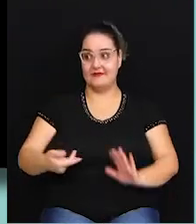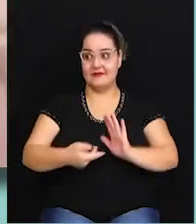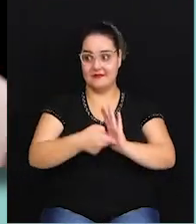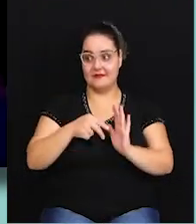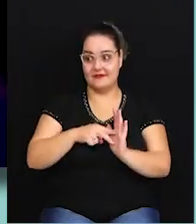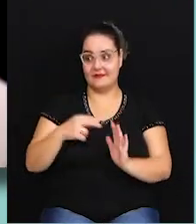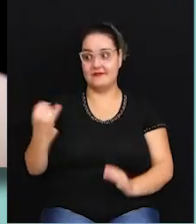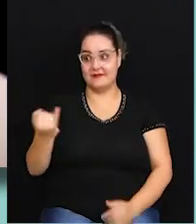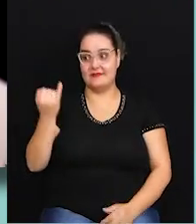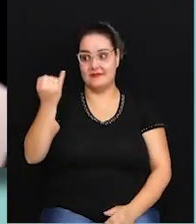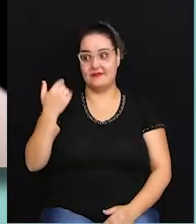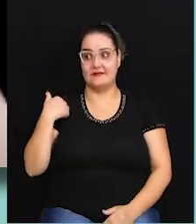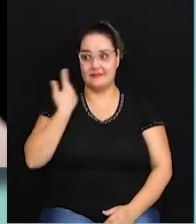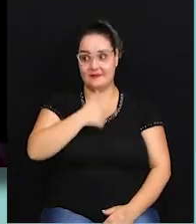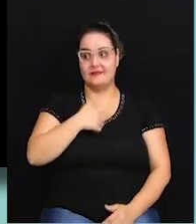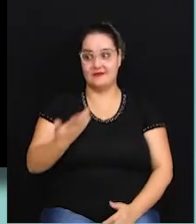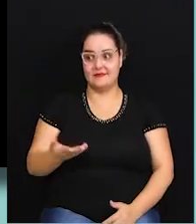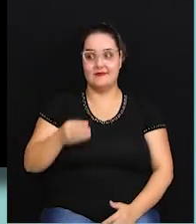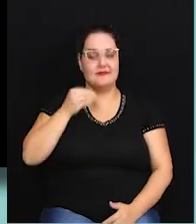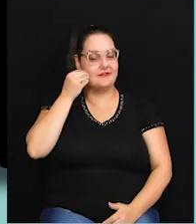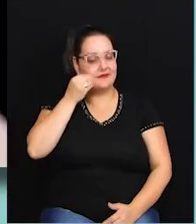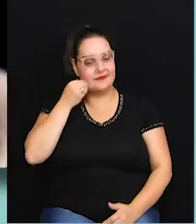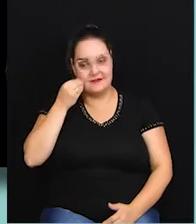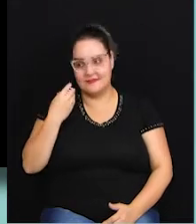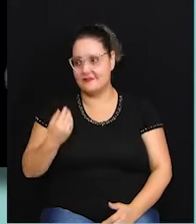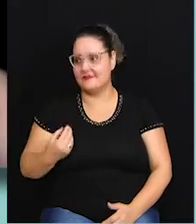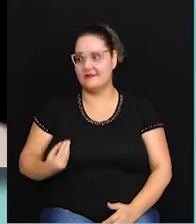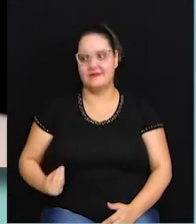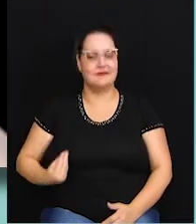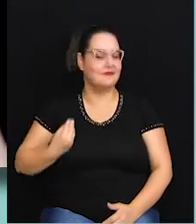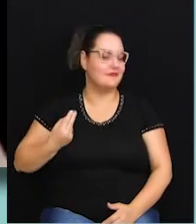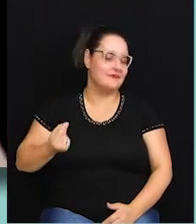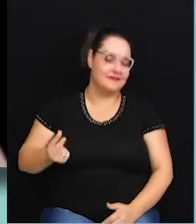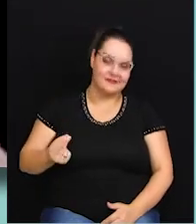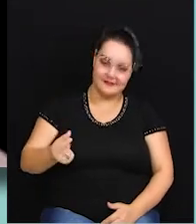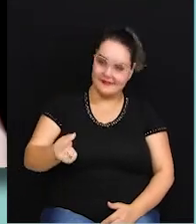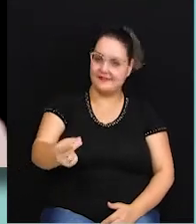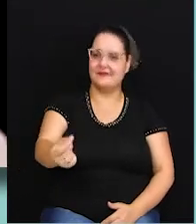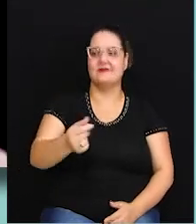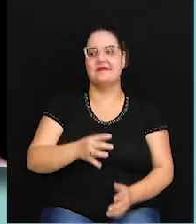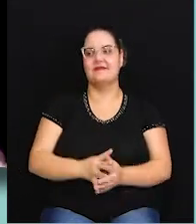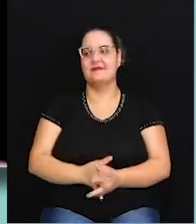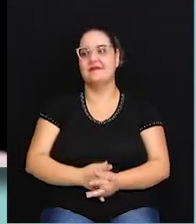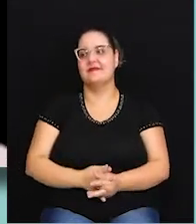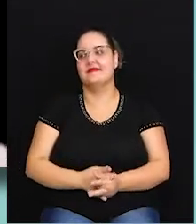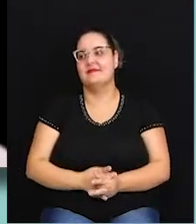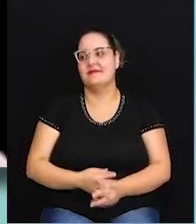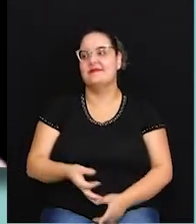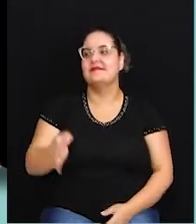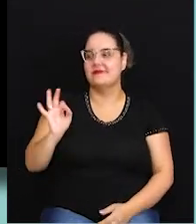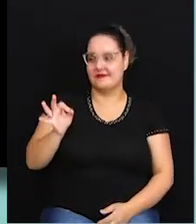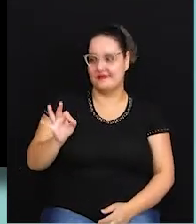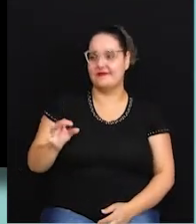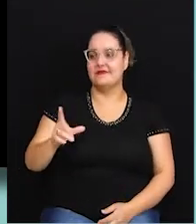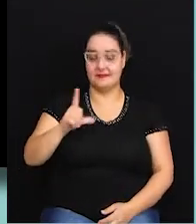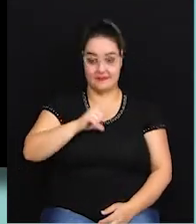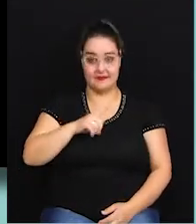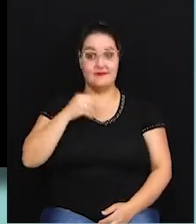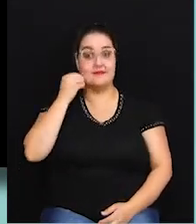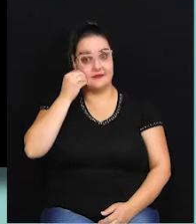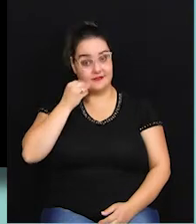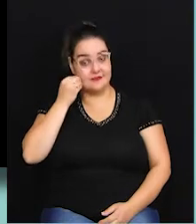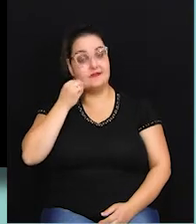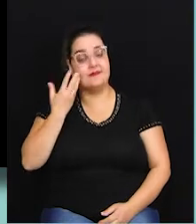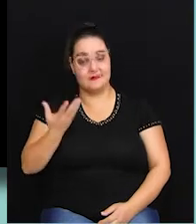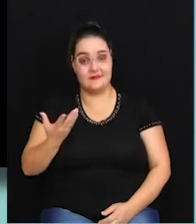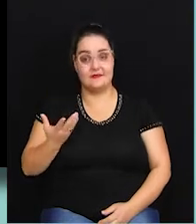todas nós. E realmente eu tenho certeza que vai ser uma experiência que eu vou levar por toda a minha vida. Sim, com certeza. Tem sido